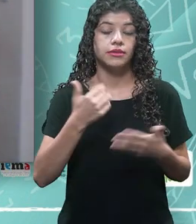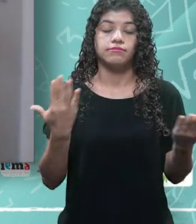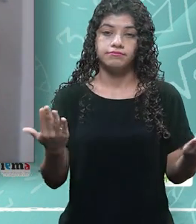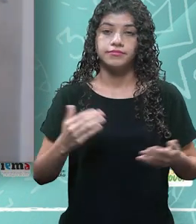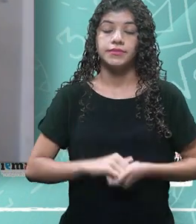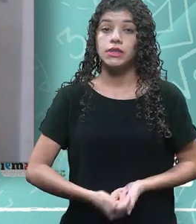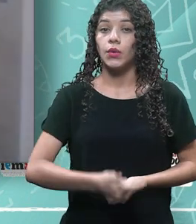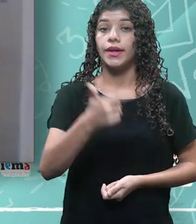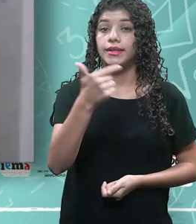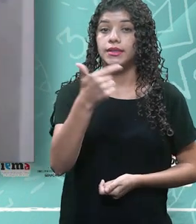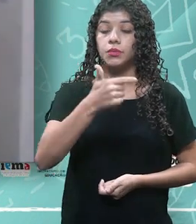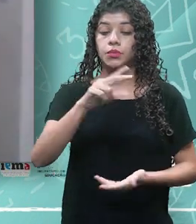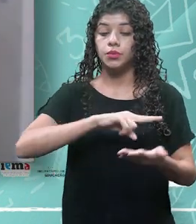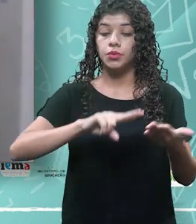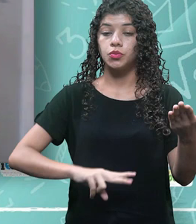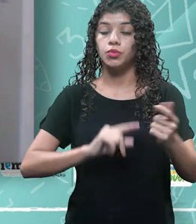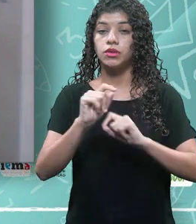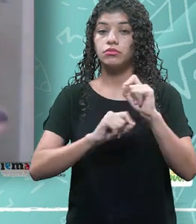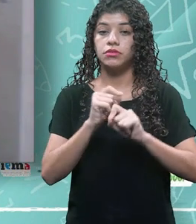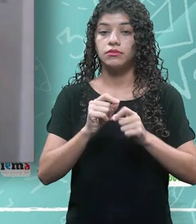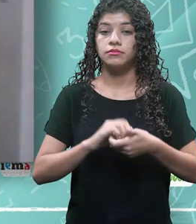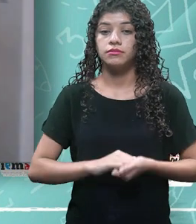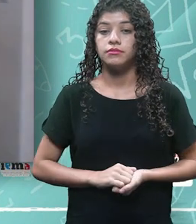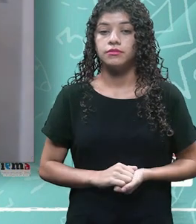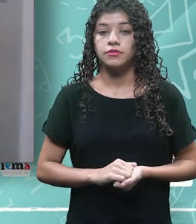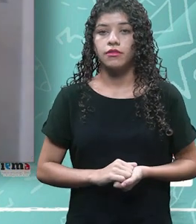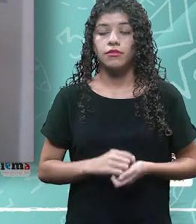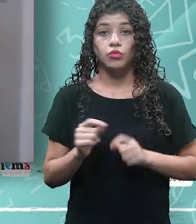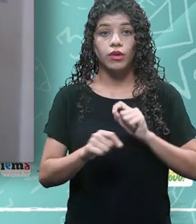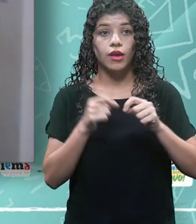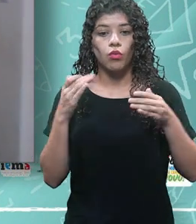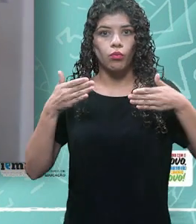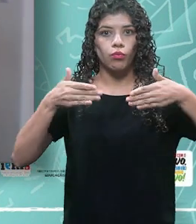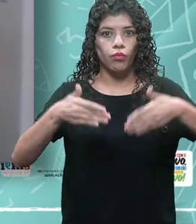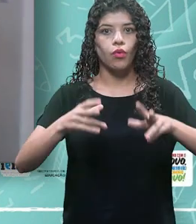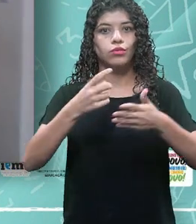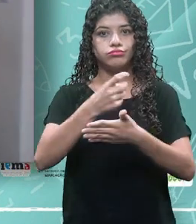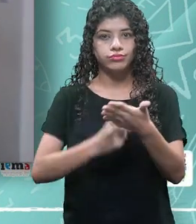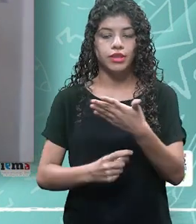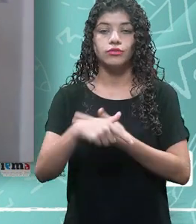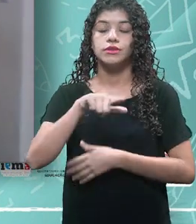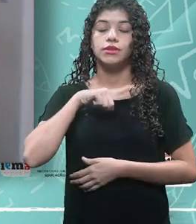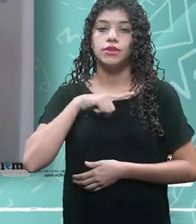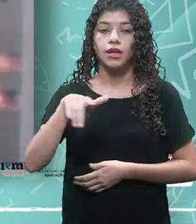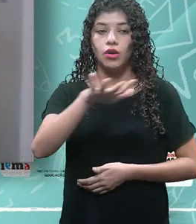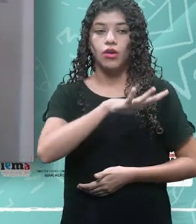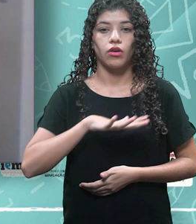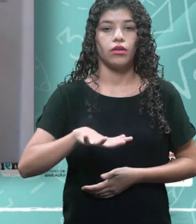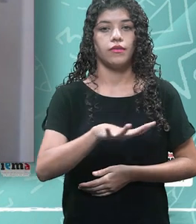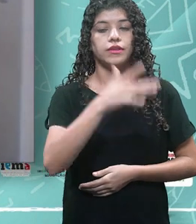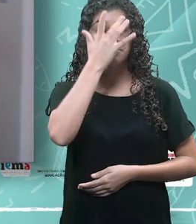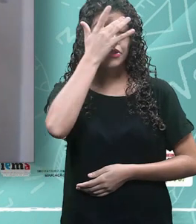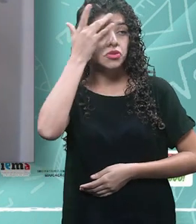leitura serve para isso a segunda leitura por sua vez vai te dar a ideia principal do texto e você vai ter uma ideia